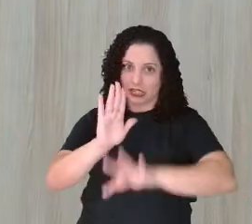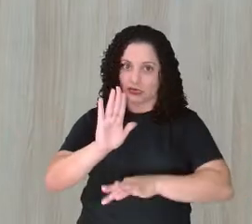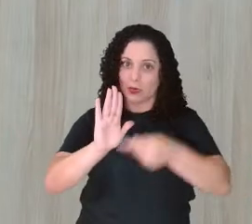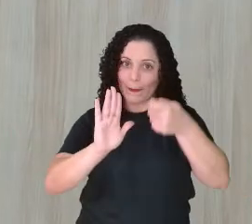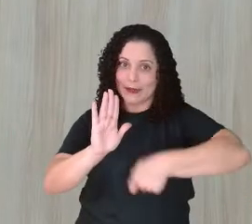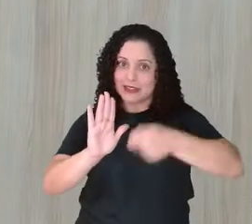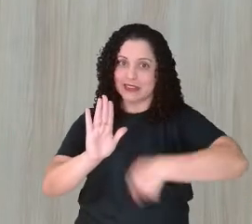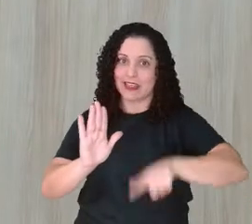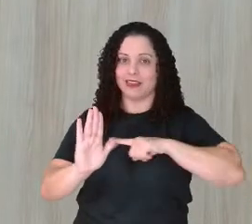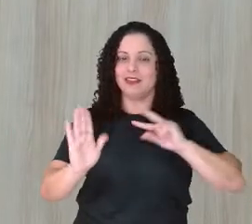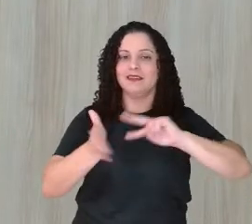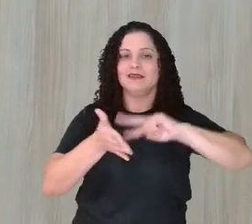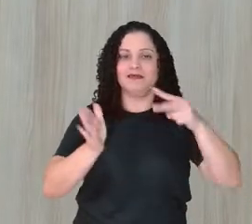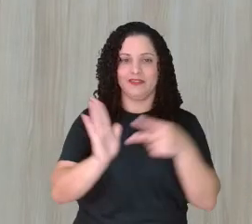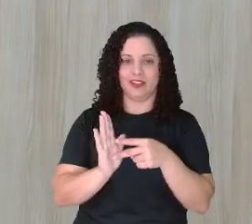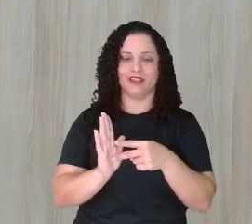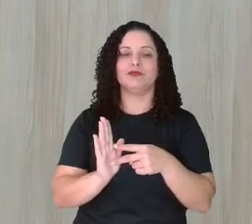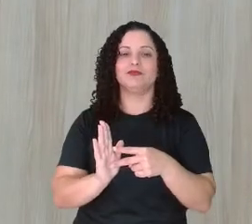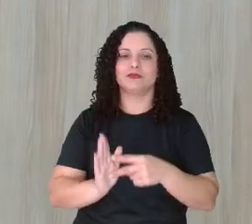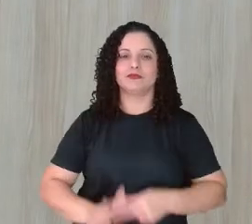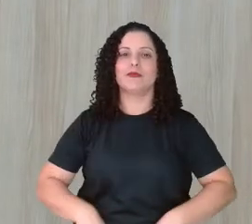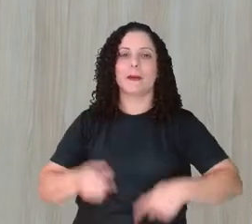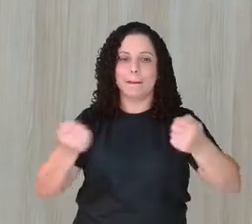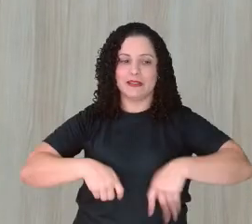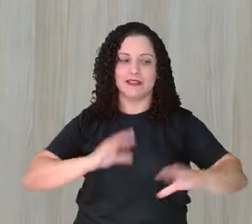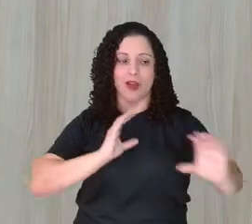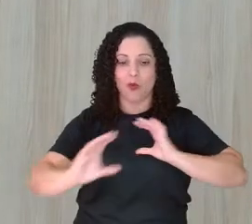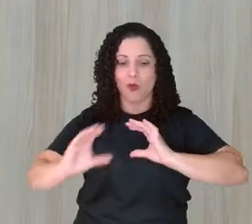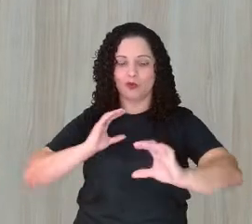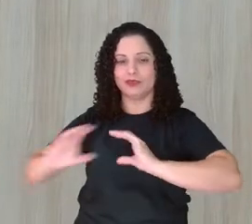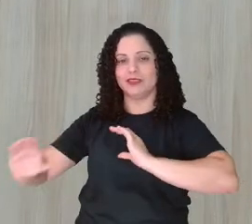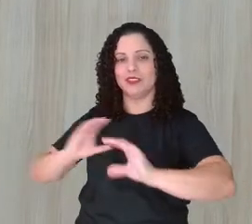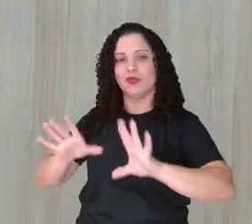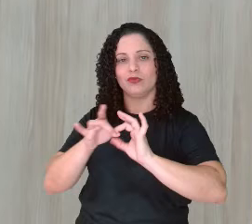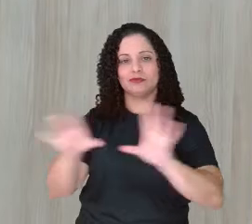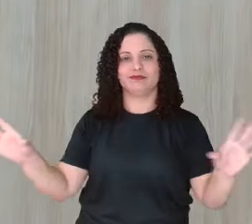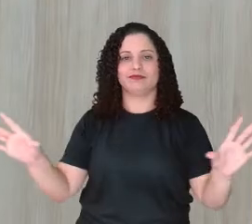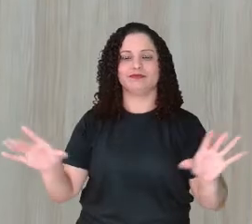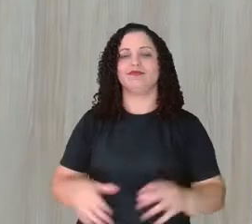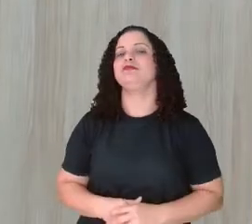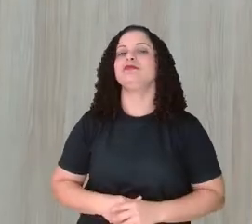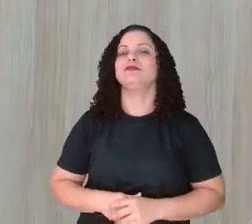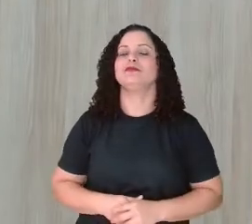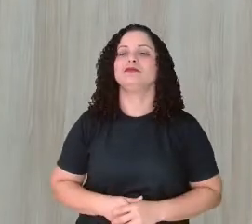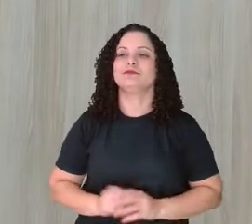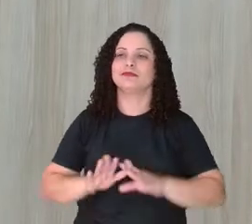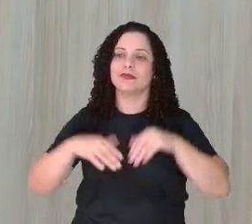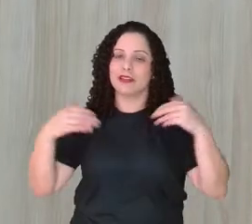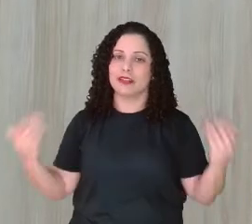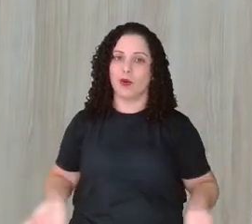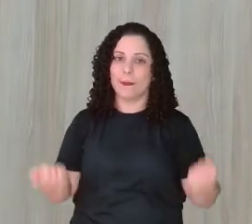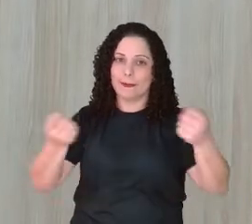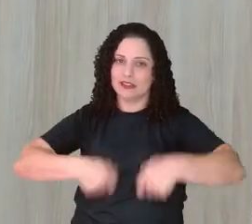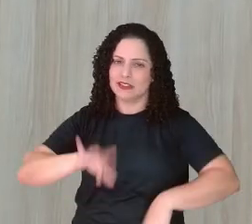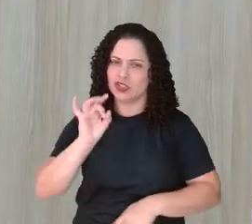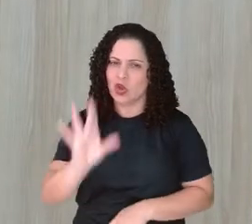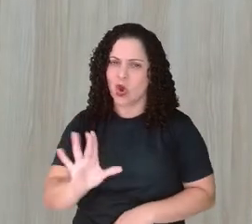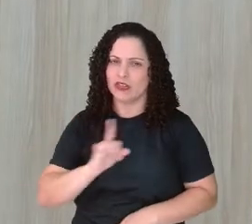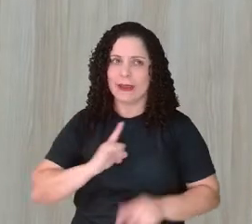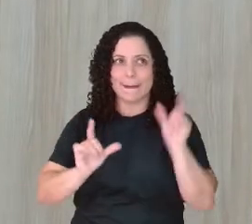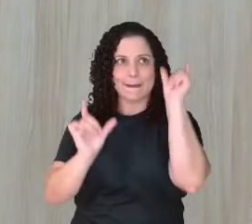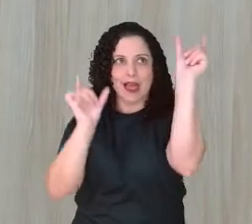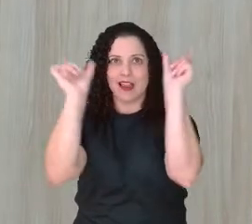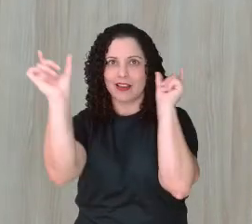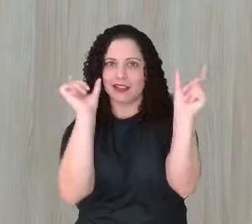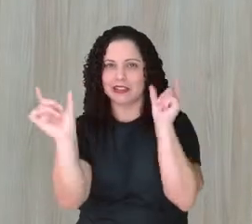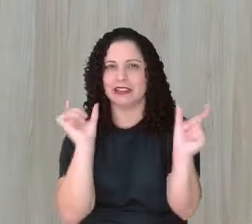estabelecer sentido, precisa estabelecer comunicação. Por isso que eu digo a você que não precisa somente ter